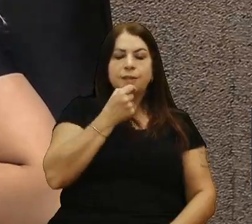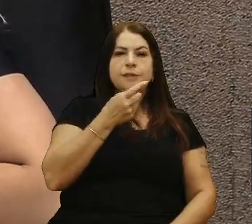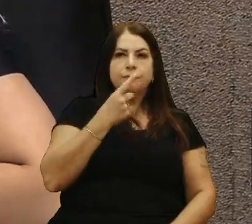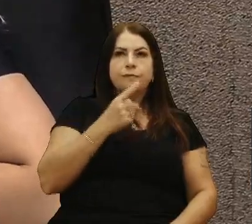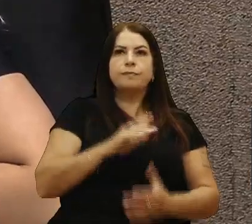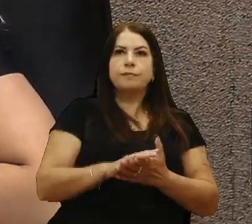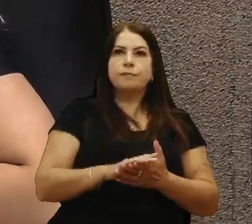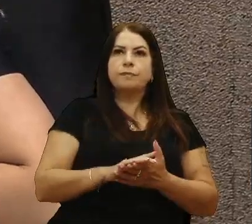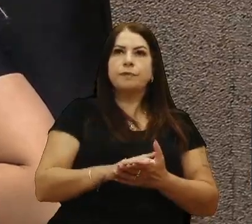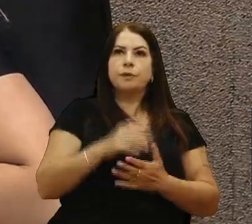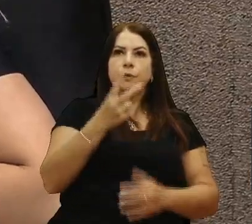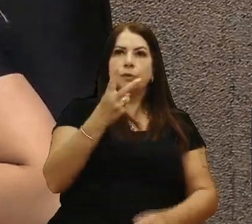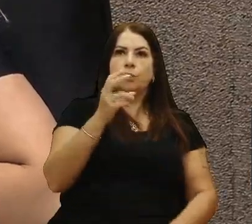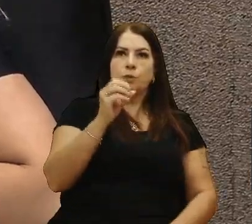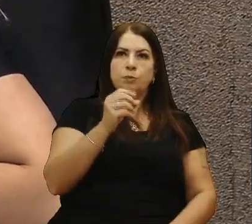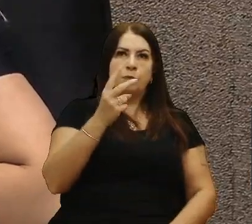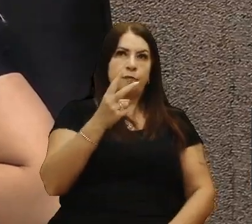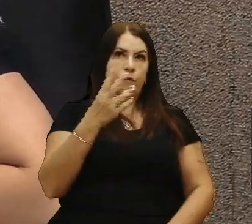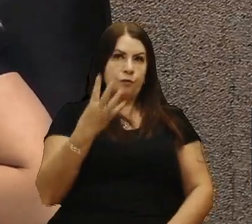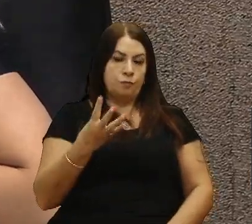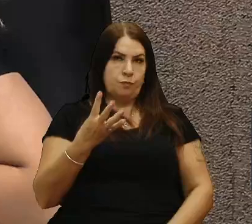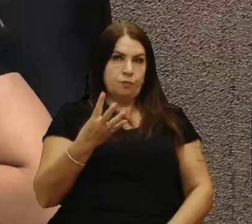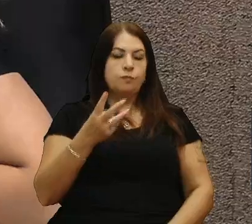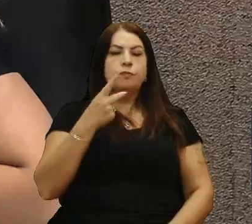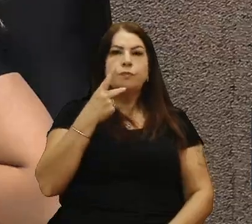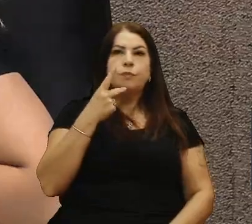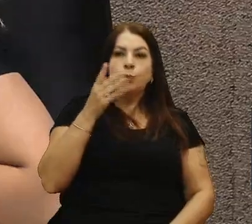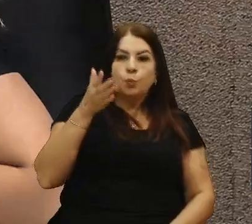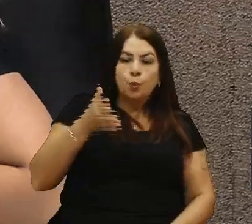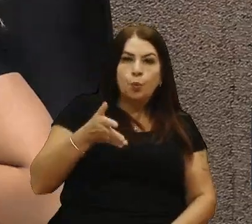seguinte, isso em 2024, ele